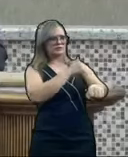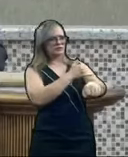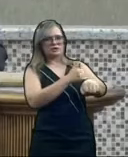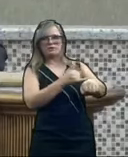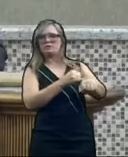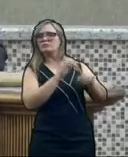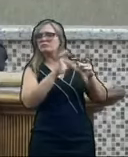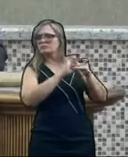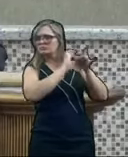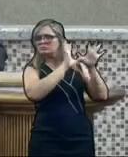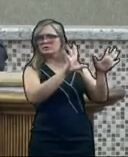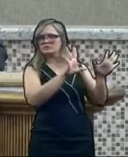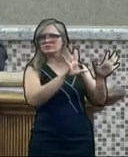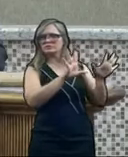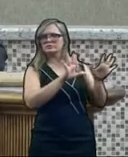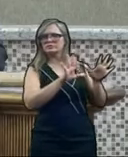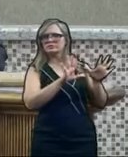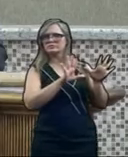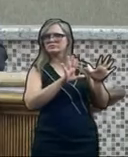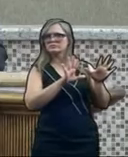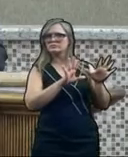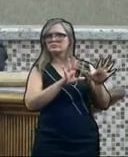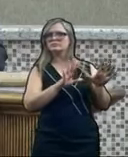inimigos vai levantar para cair